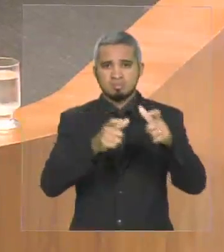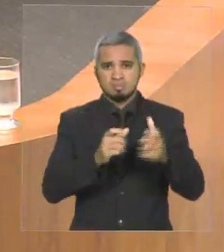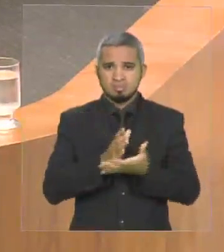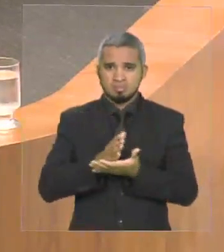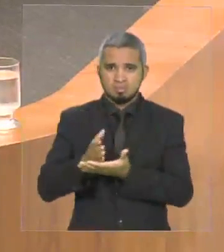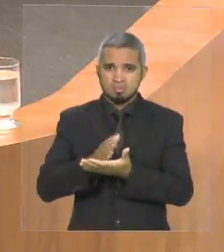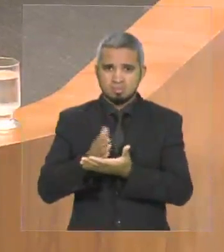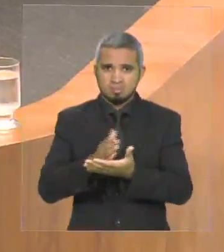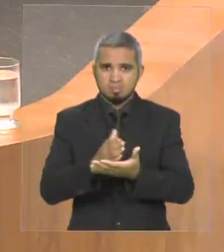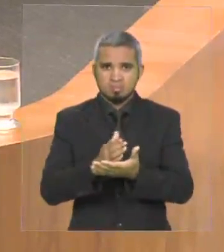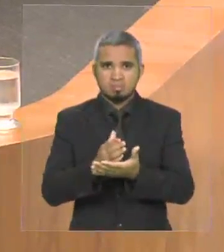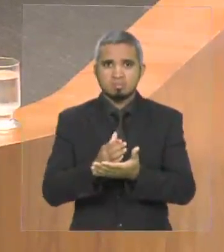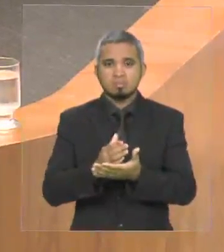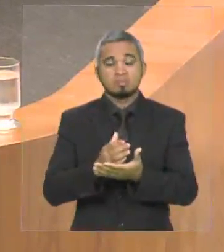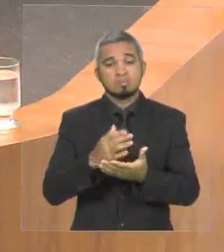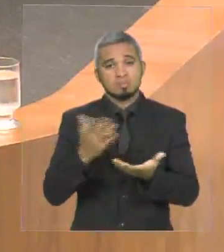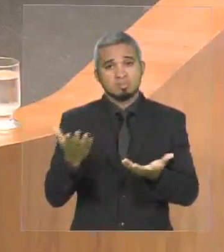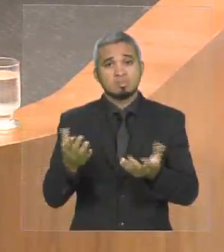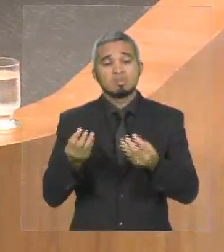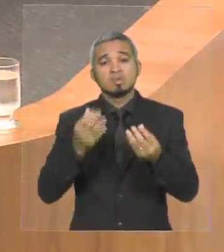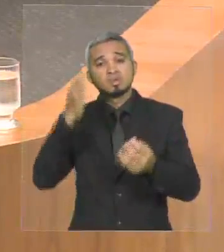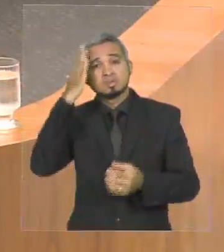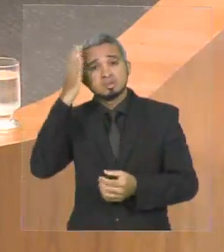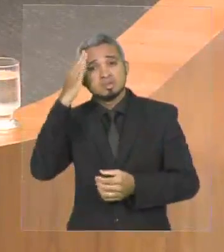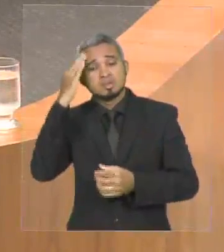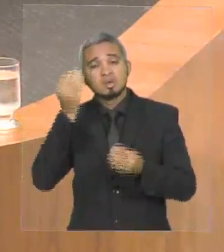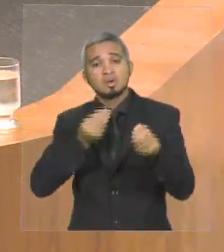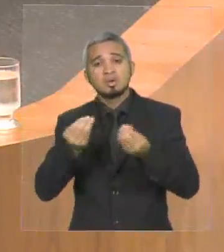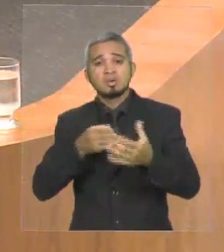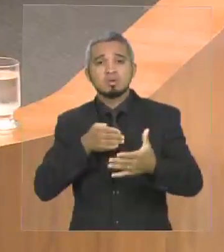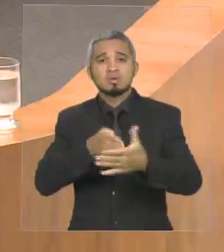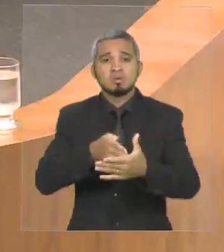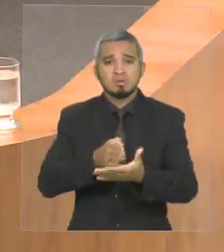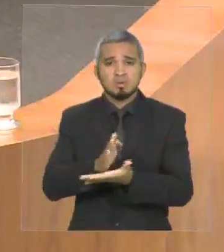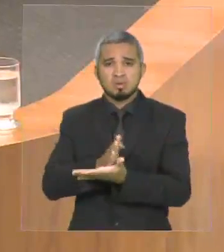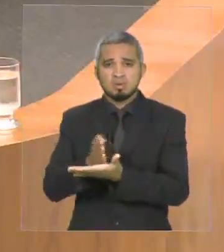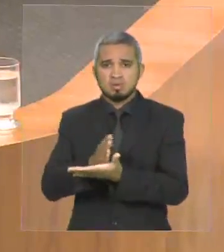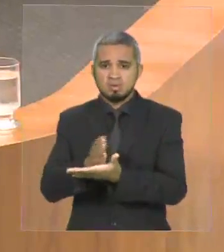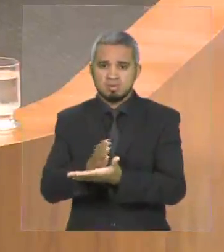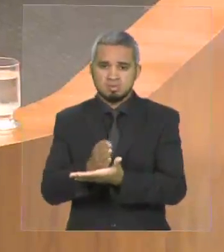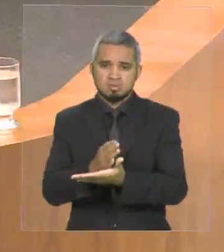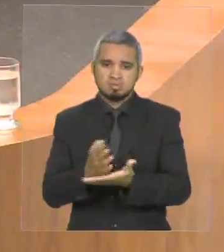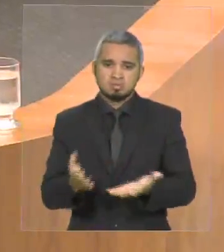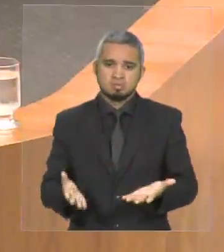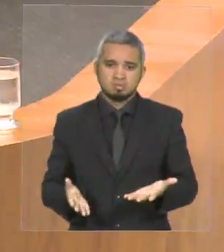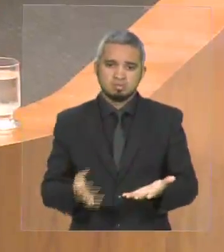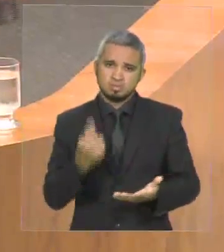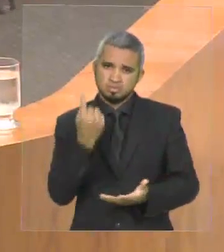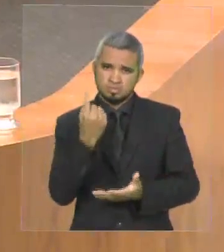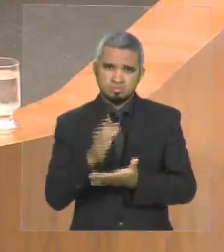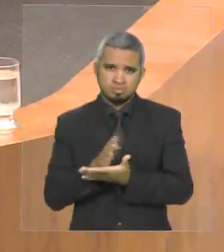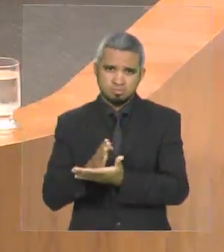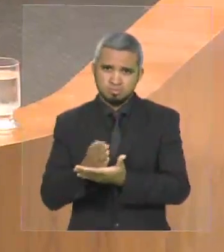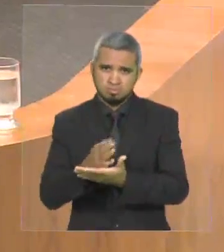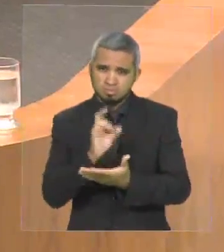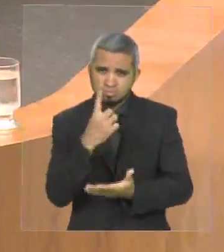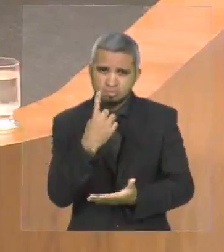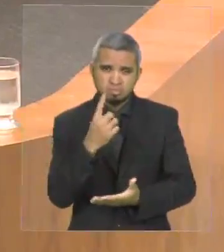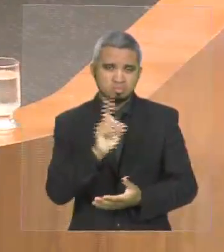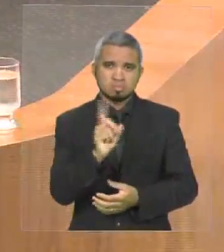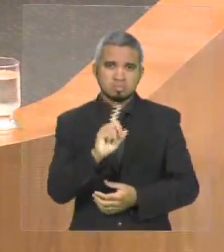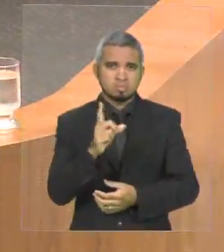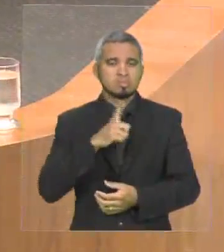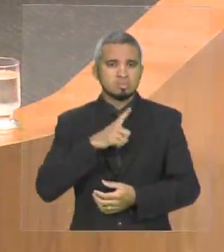dos limites territoriais, que é uma questão importante, não é única, nós sabemos. Já falei aqui de todos os